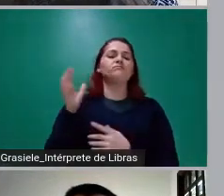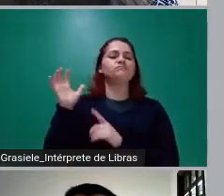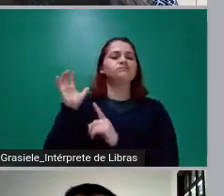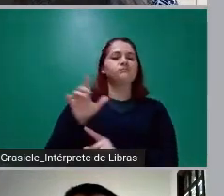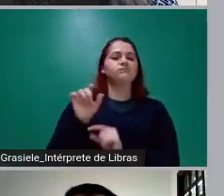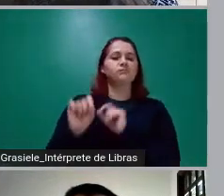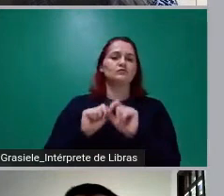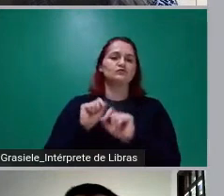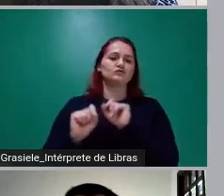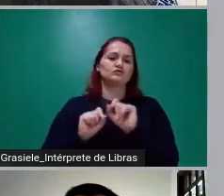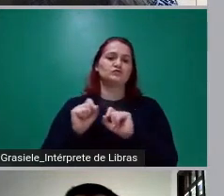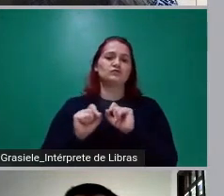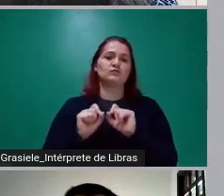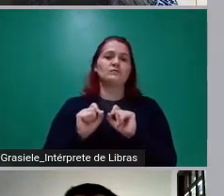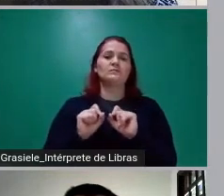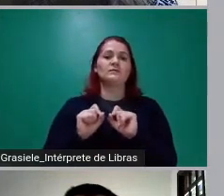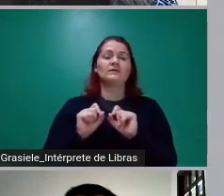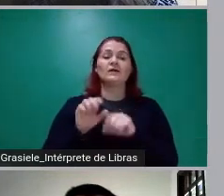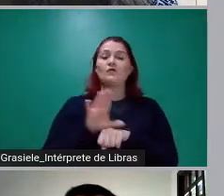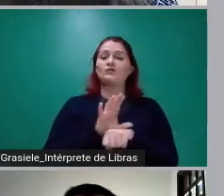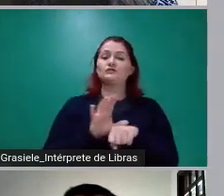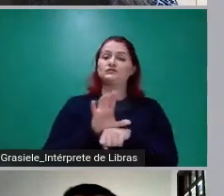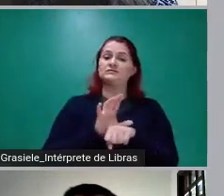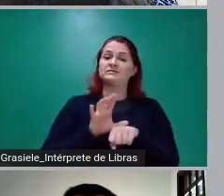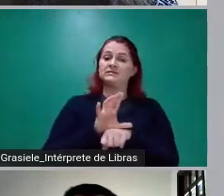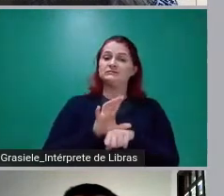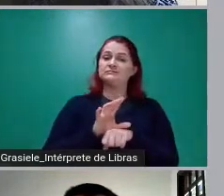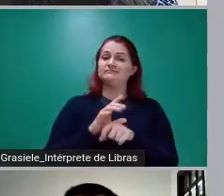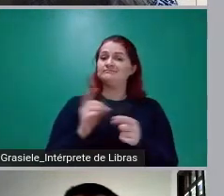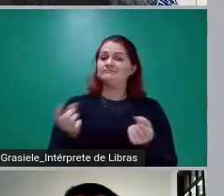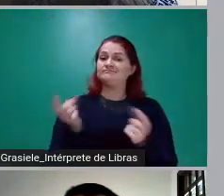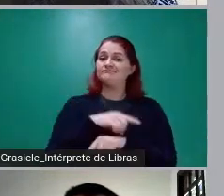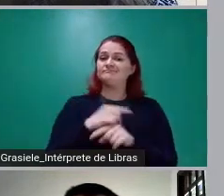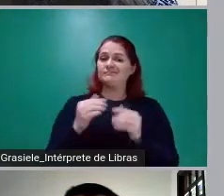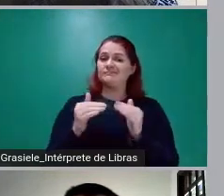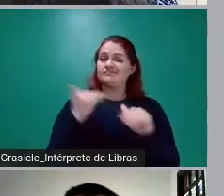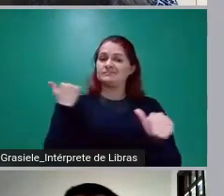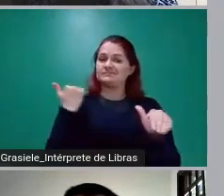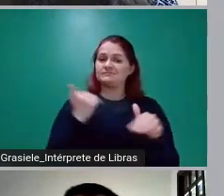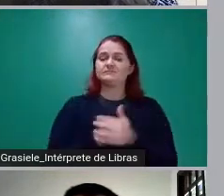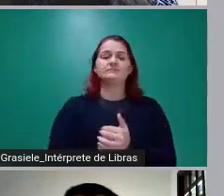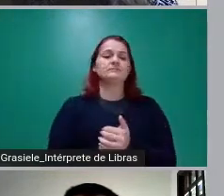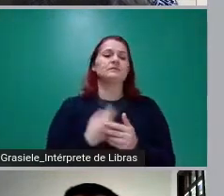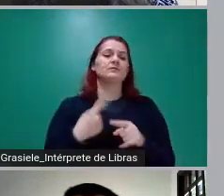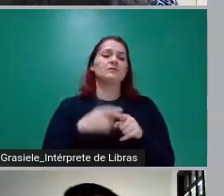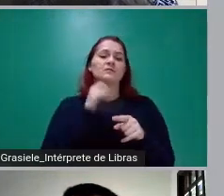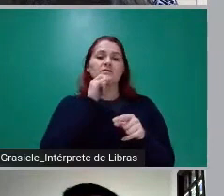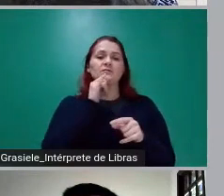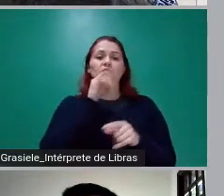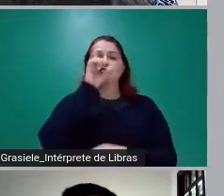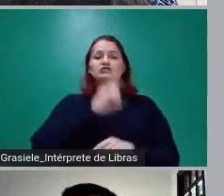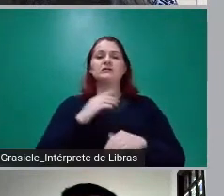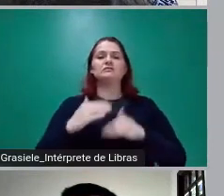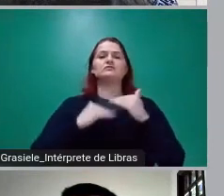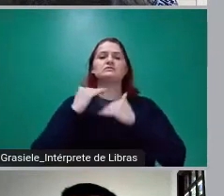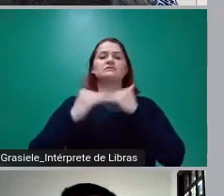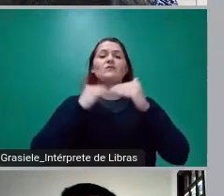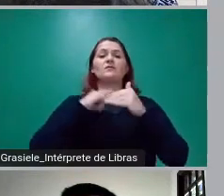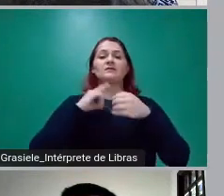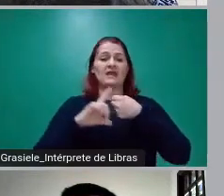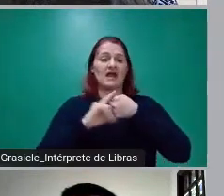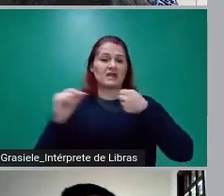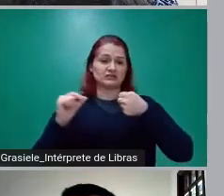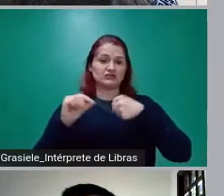sobre os quais deveria estar submetido. Por exemplo, o direito ao desenvolvimento está previsto tanto no preâmbulo quanto no artigo 3º, inciso 2º da